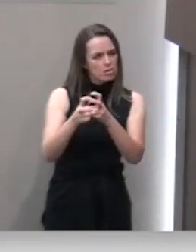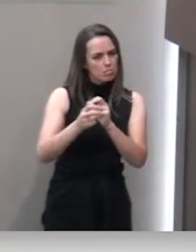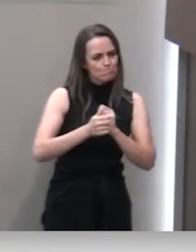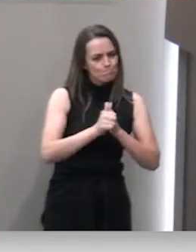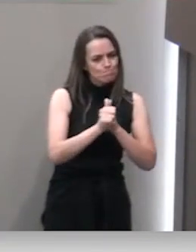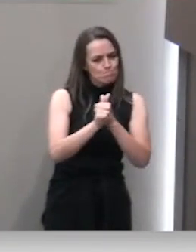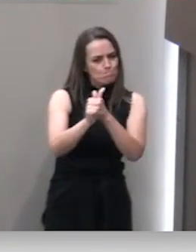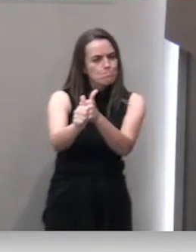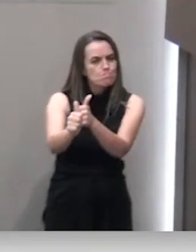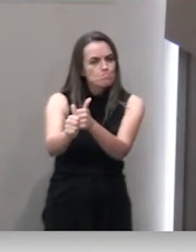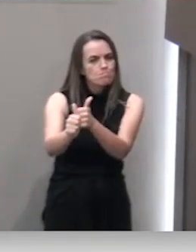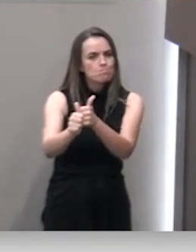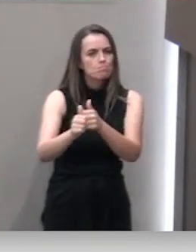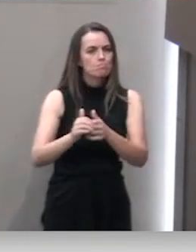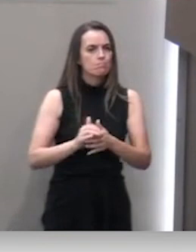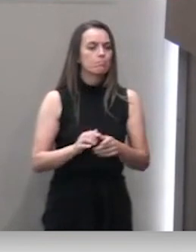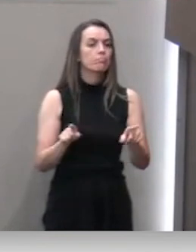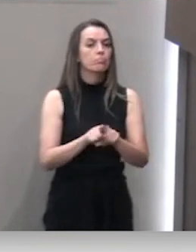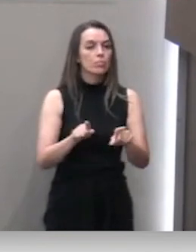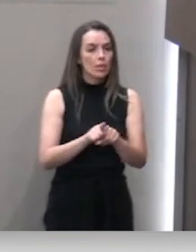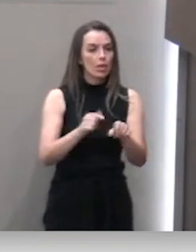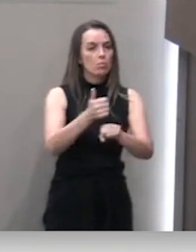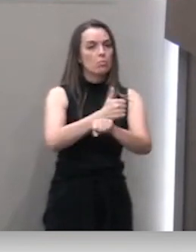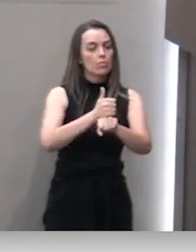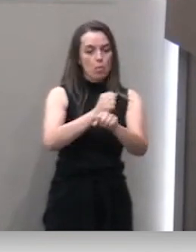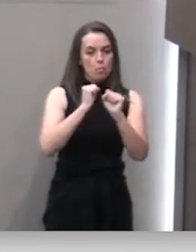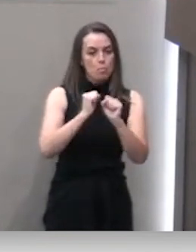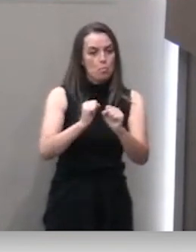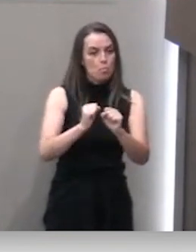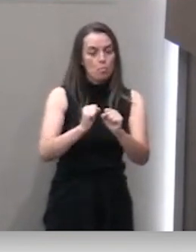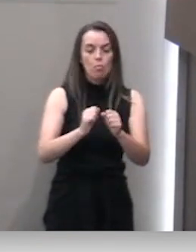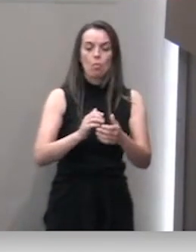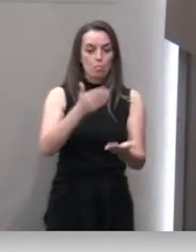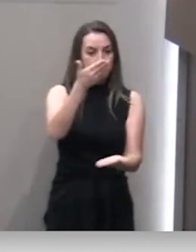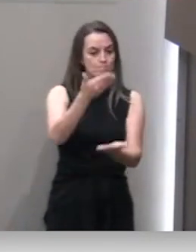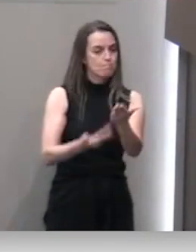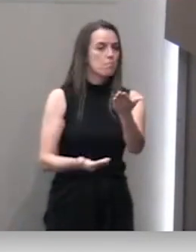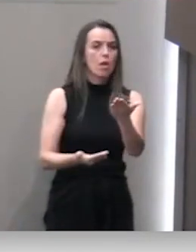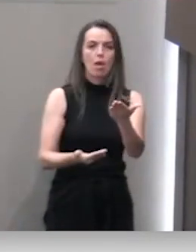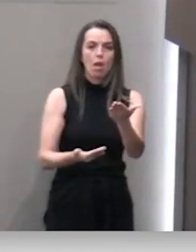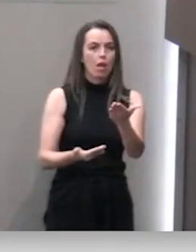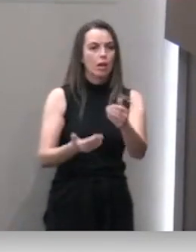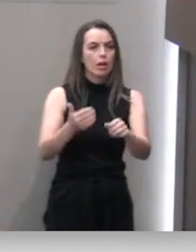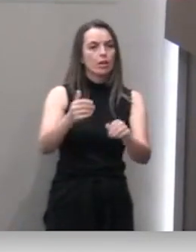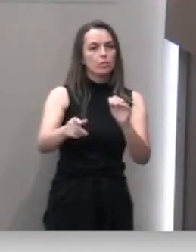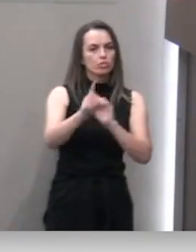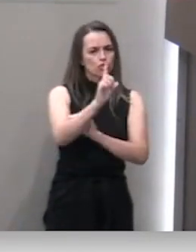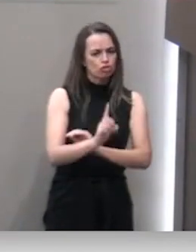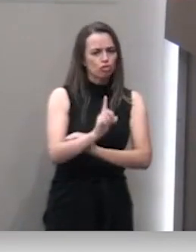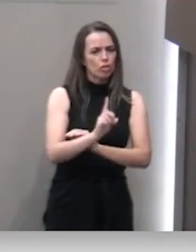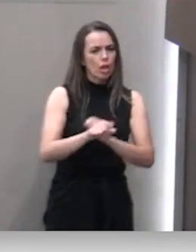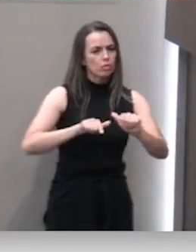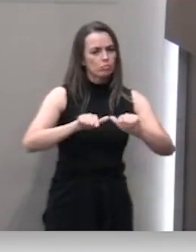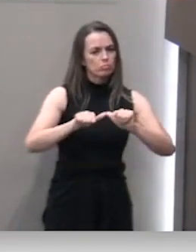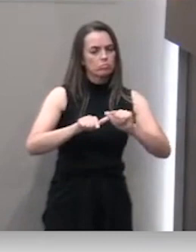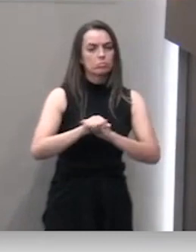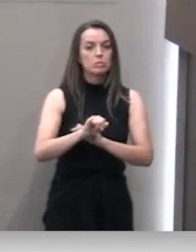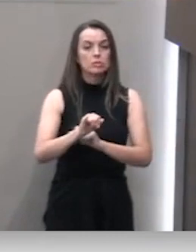Comerciantes e profissionais liberais podem perder a licença se disserem qualquer coisa da teoria de gênero.